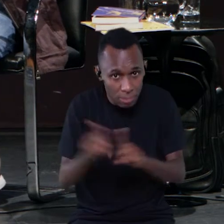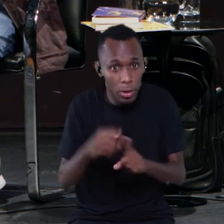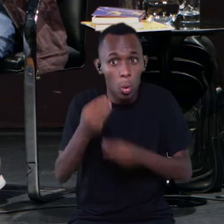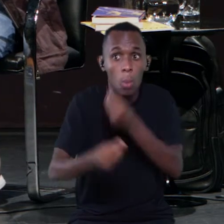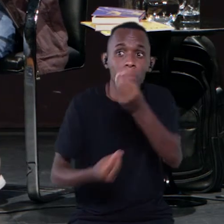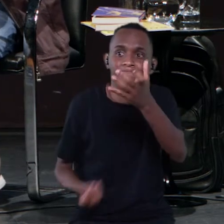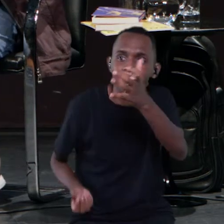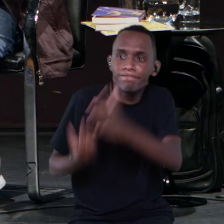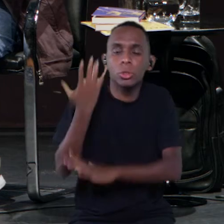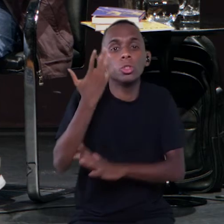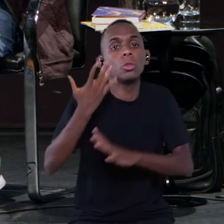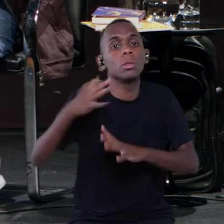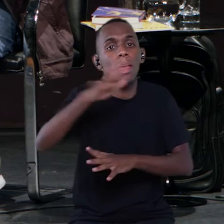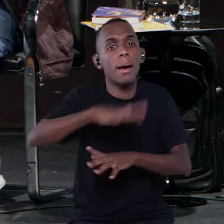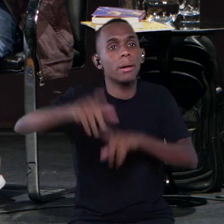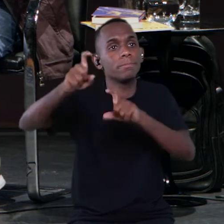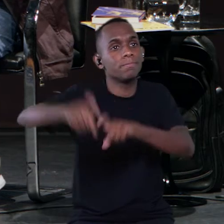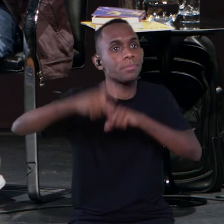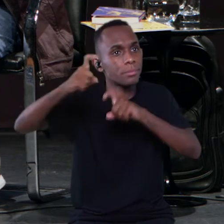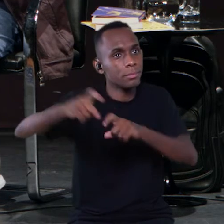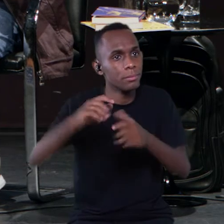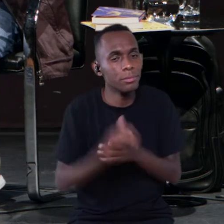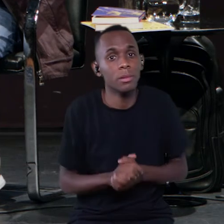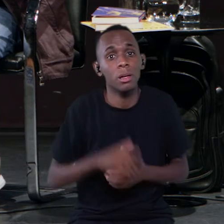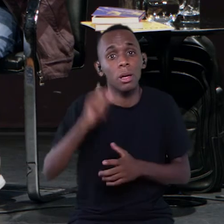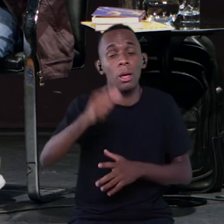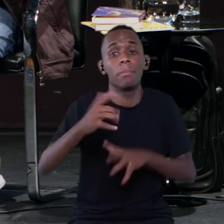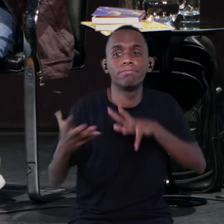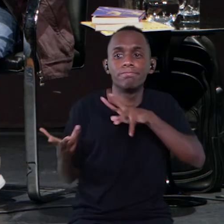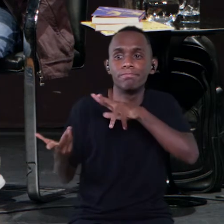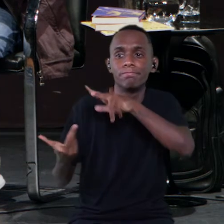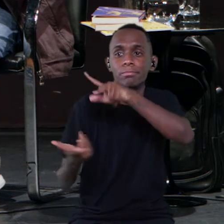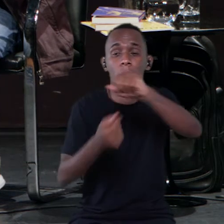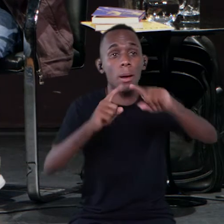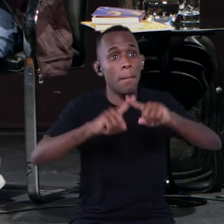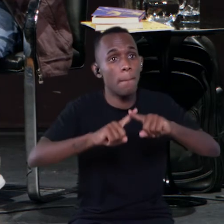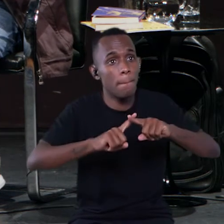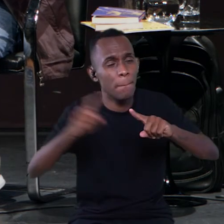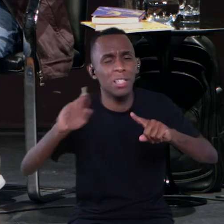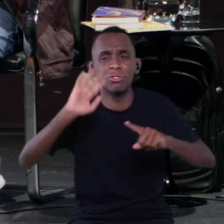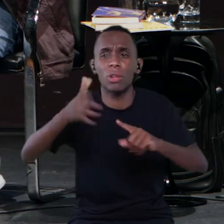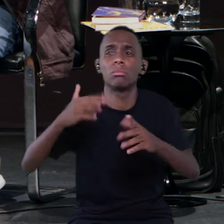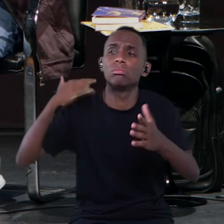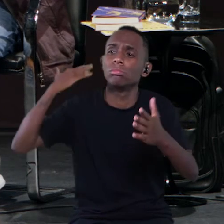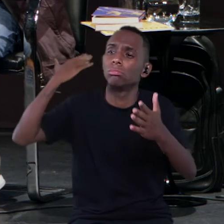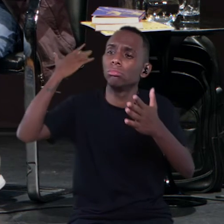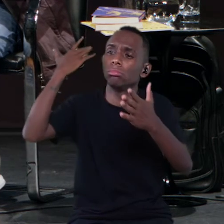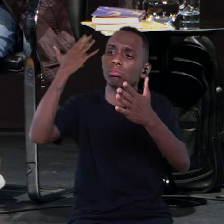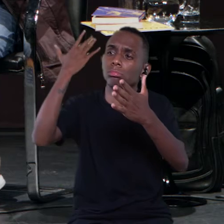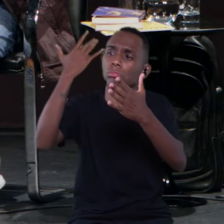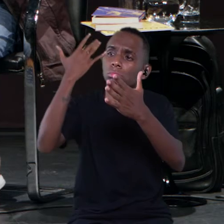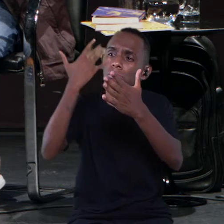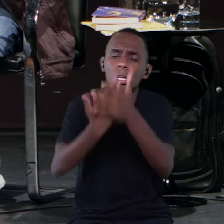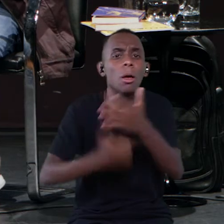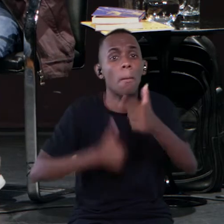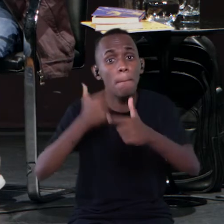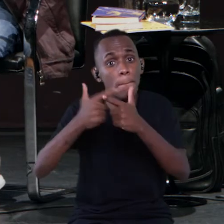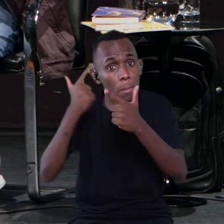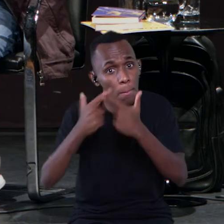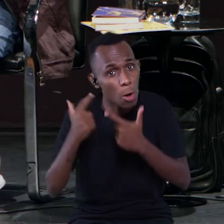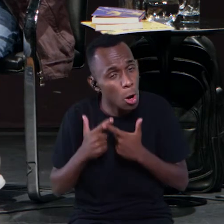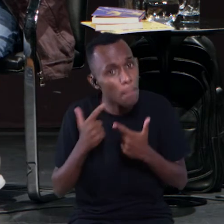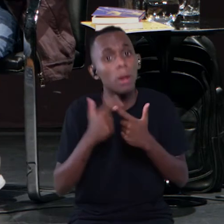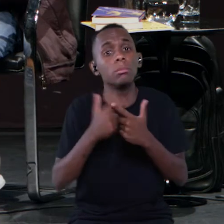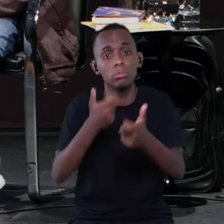produção agrícola industrial, ela é globalizada, mas ela já vem há décadas e décadas sufocando